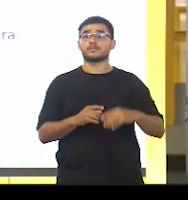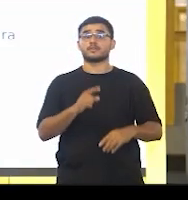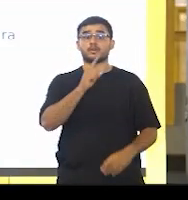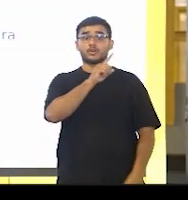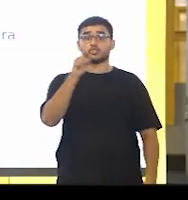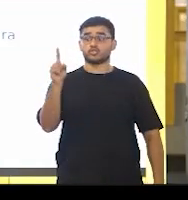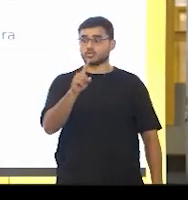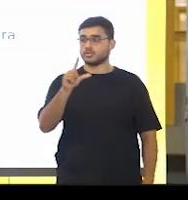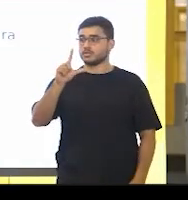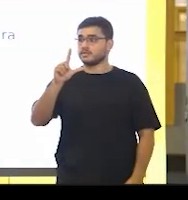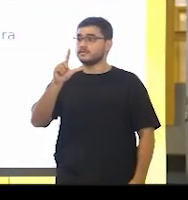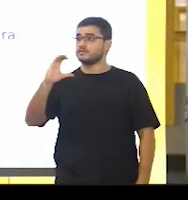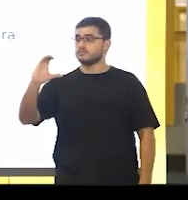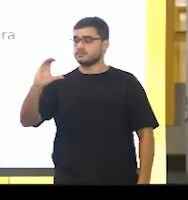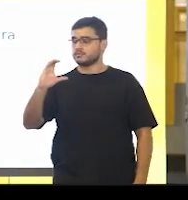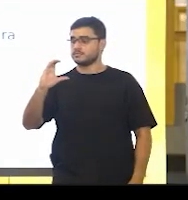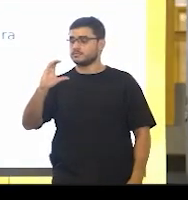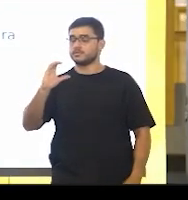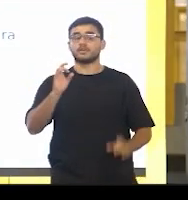livre comércio,